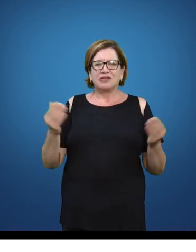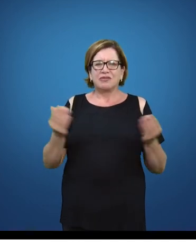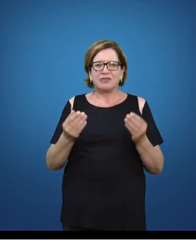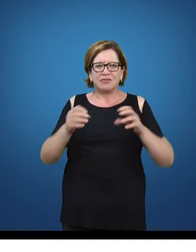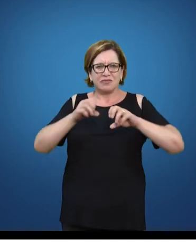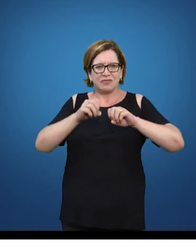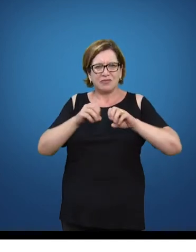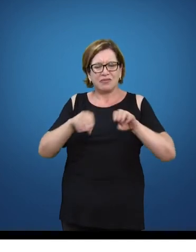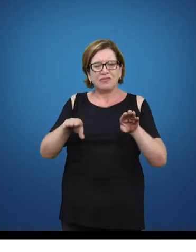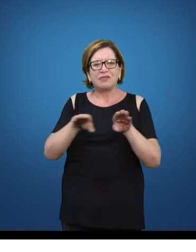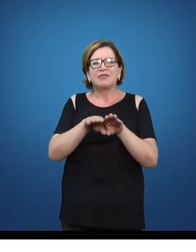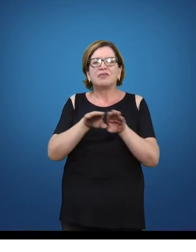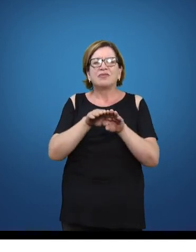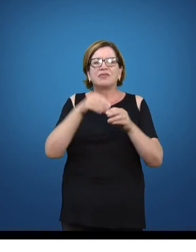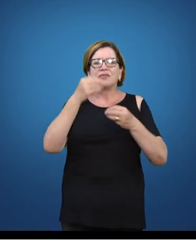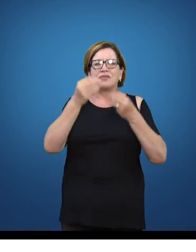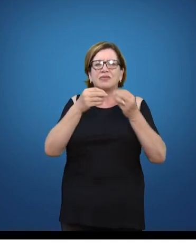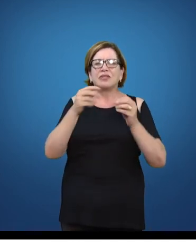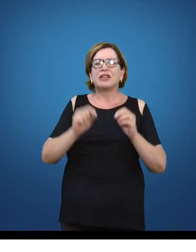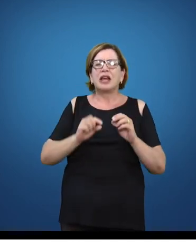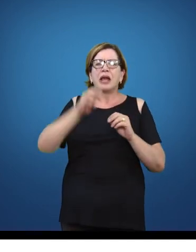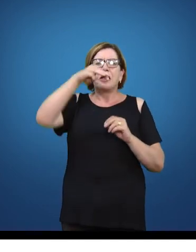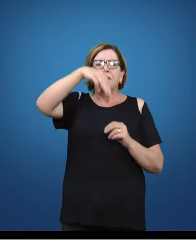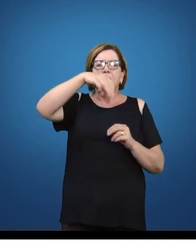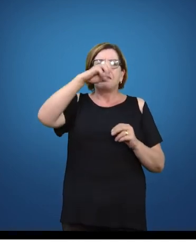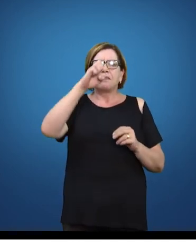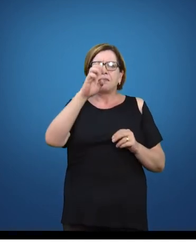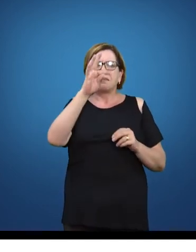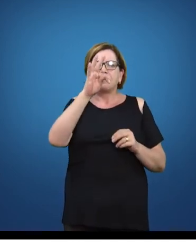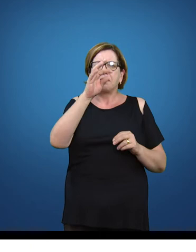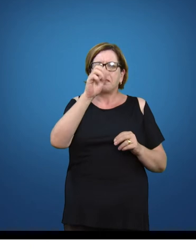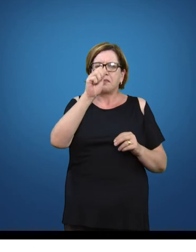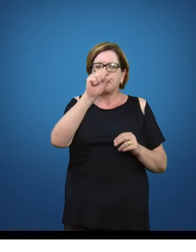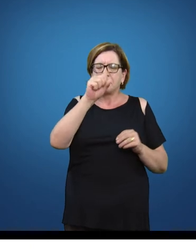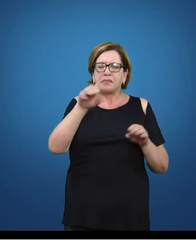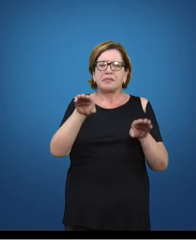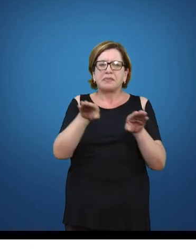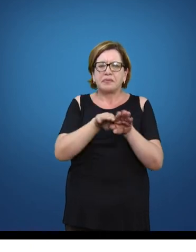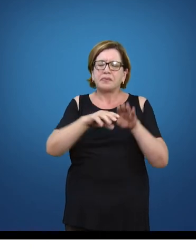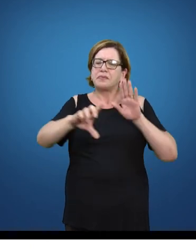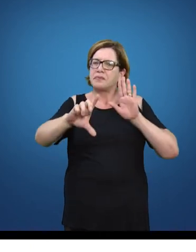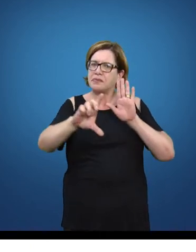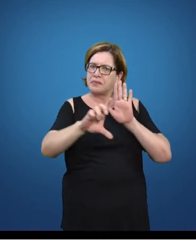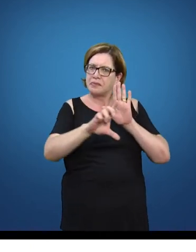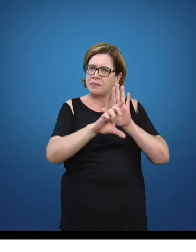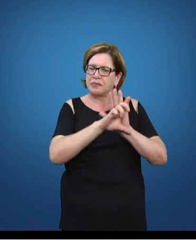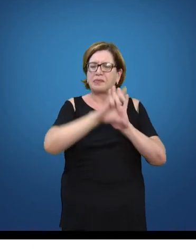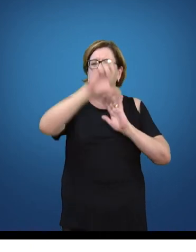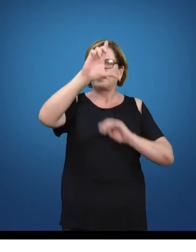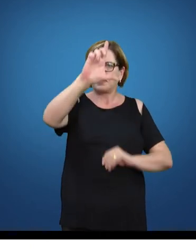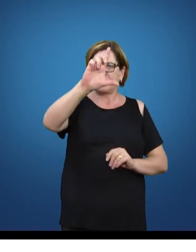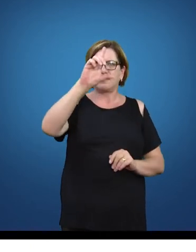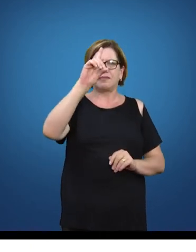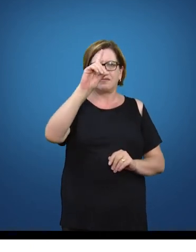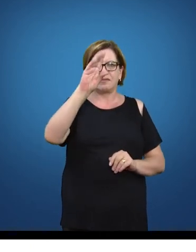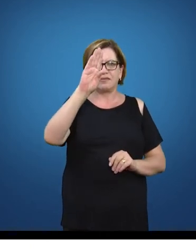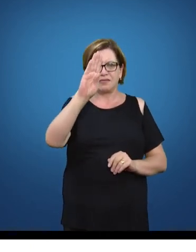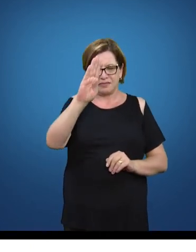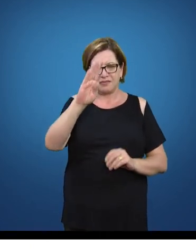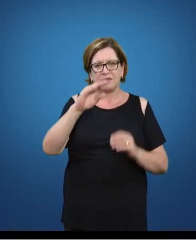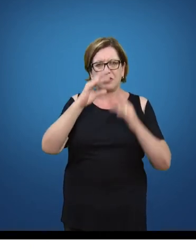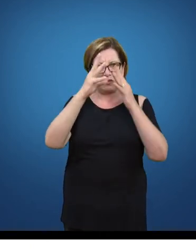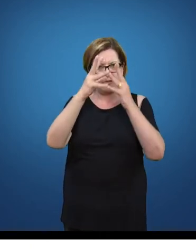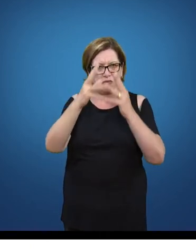os pressupostos as metas as leis de diretrizes e bases e em todos os seus níveis e